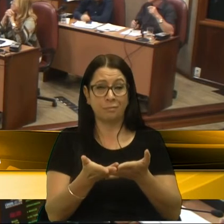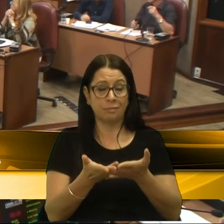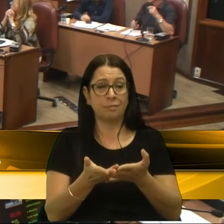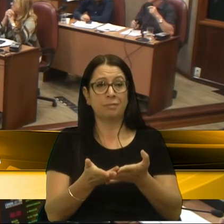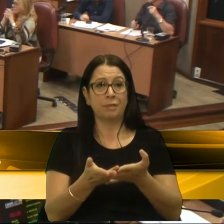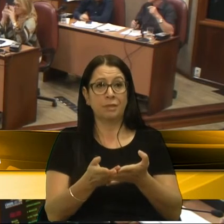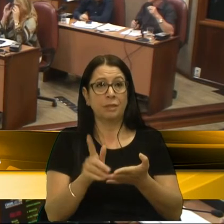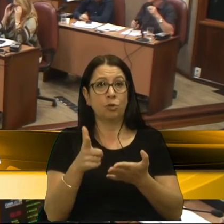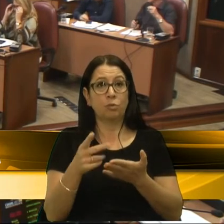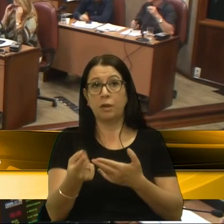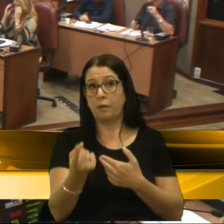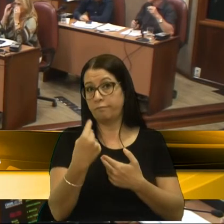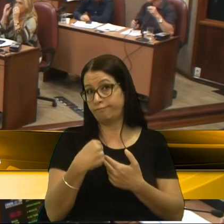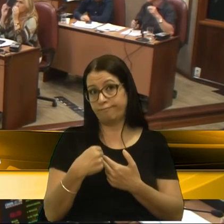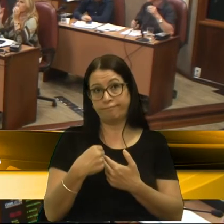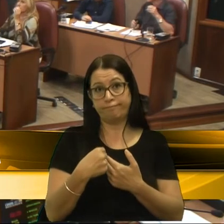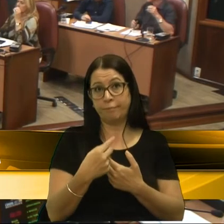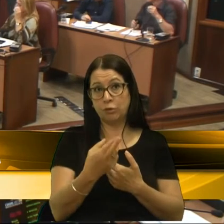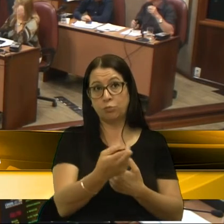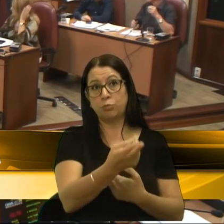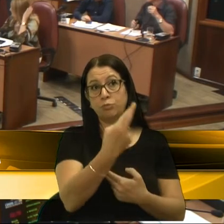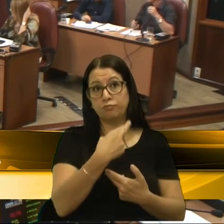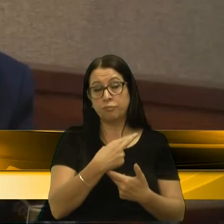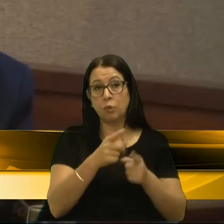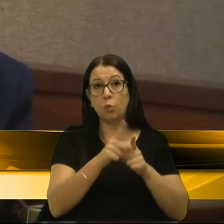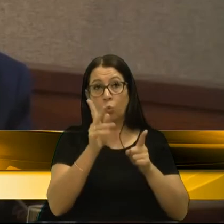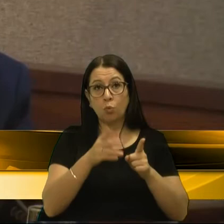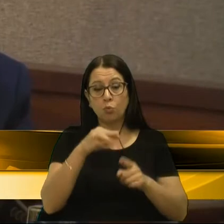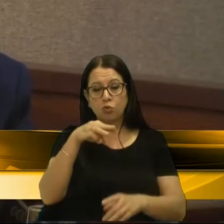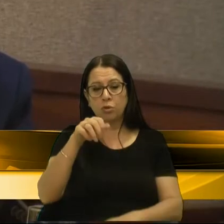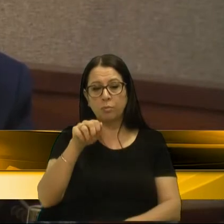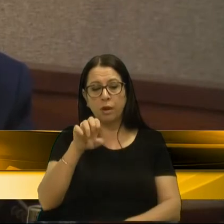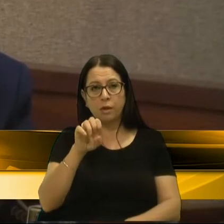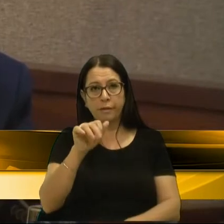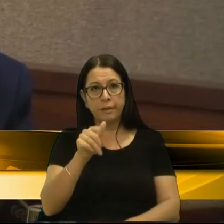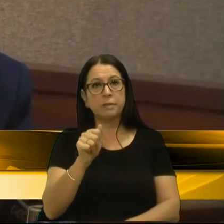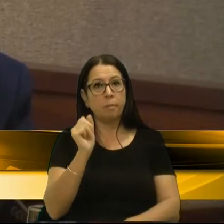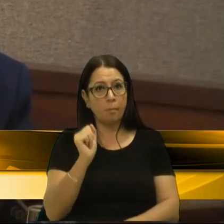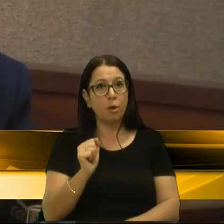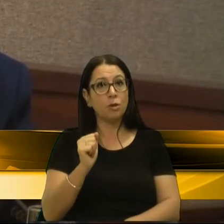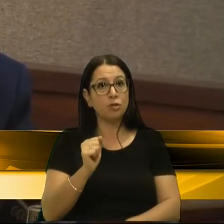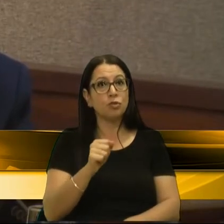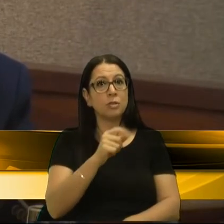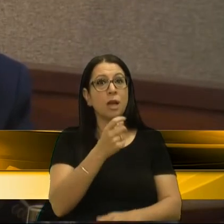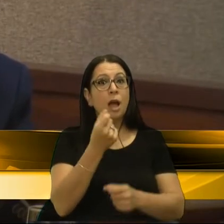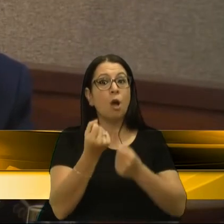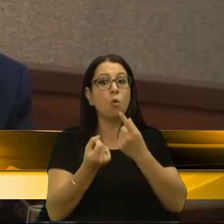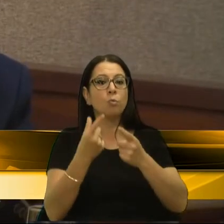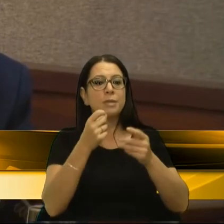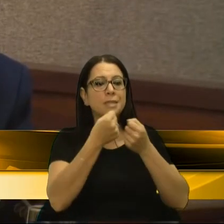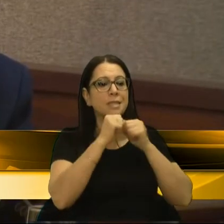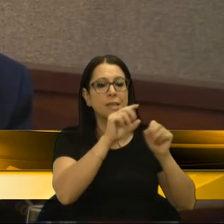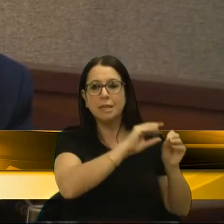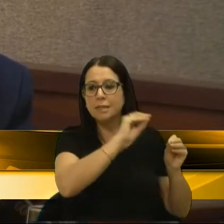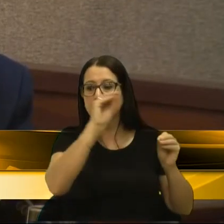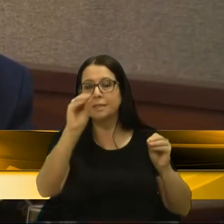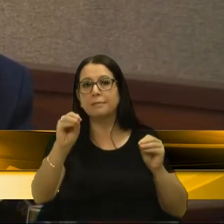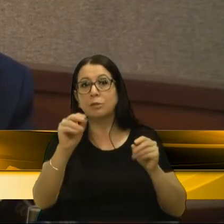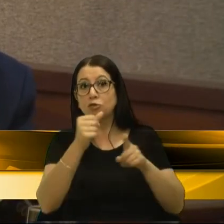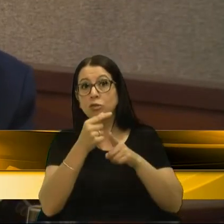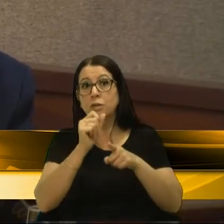ele não tem retorno. E hoje na Maesa dá seguramente para acomodar algumas secretarias e o dinheiro do